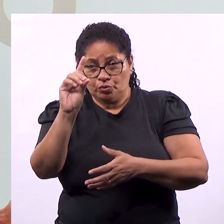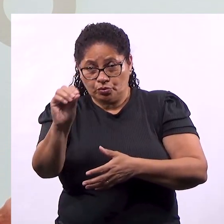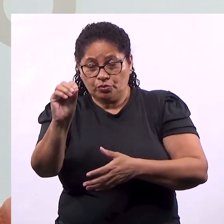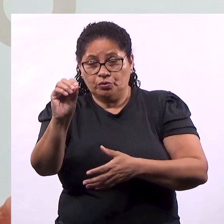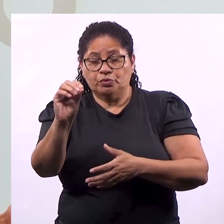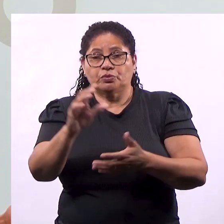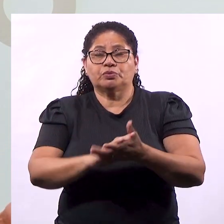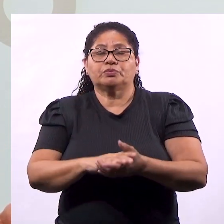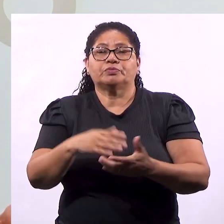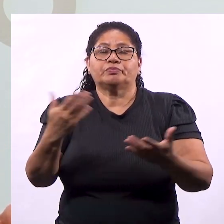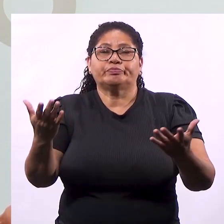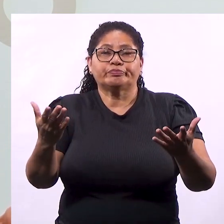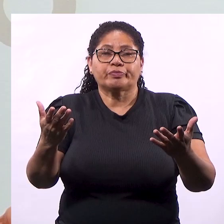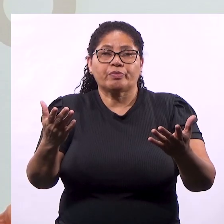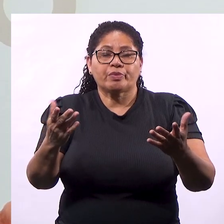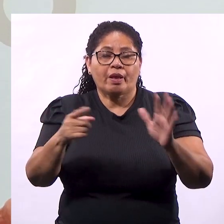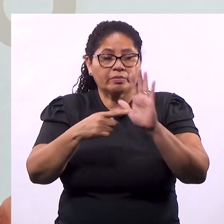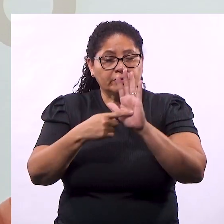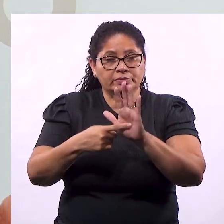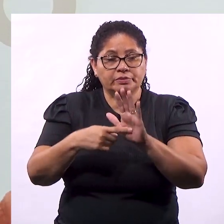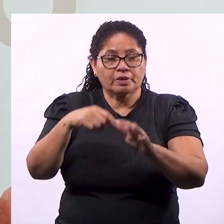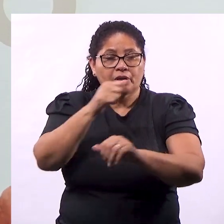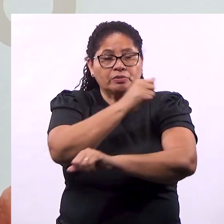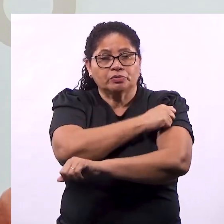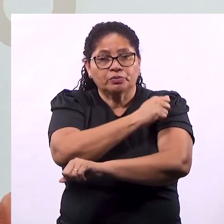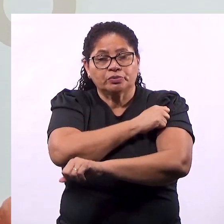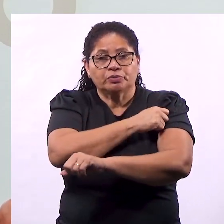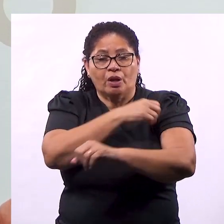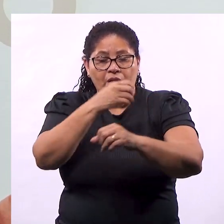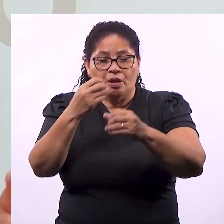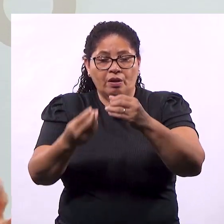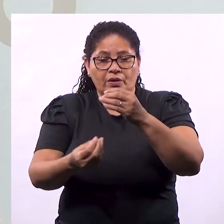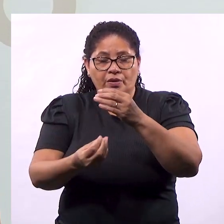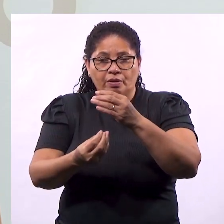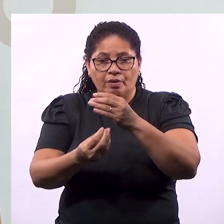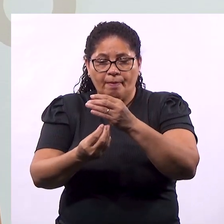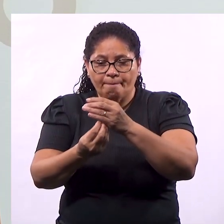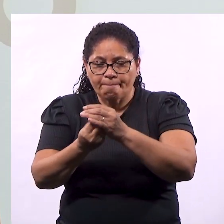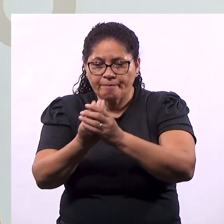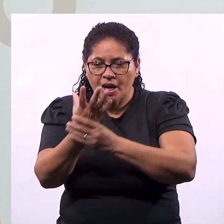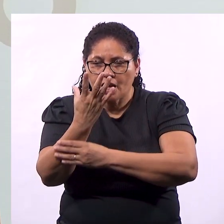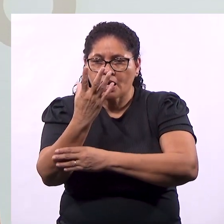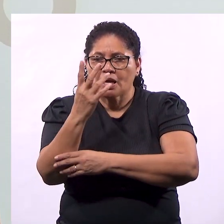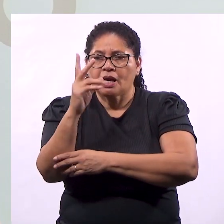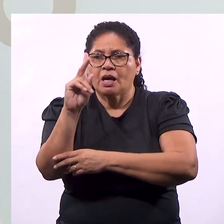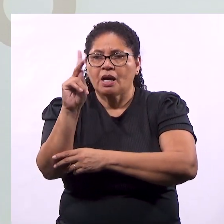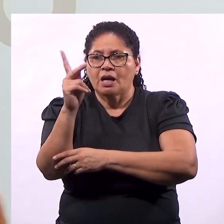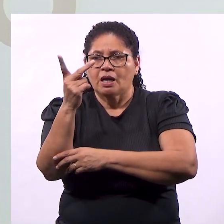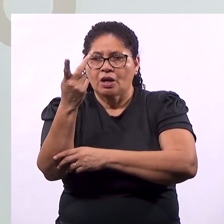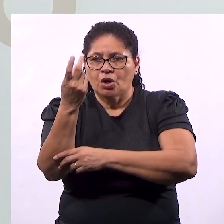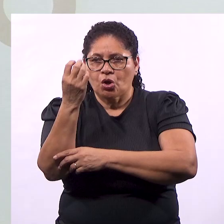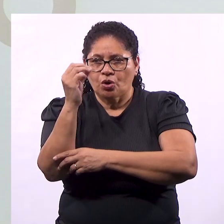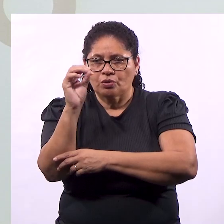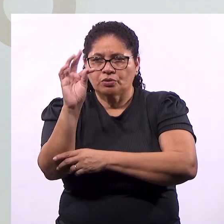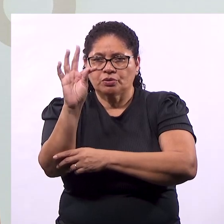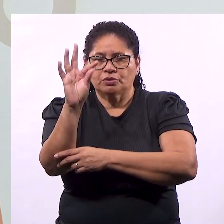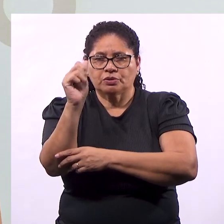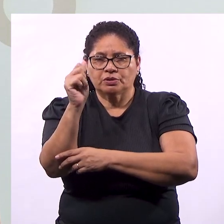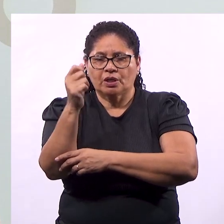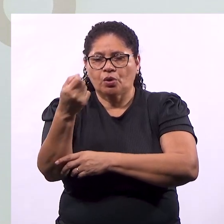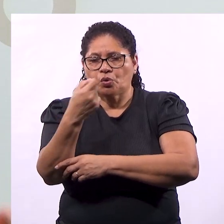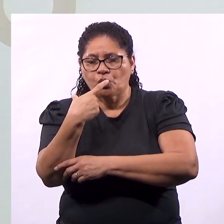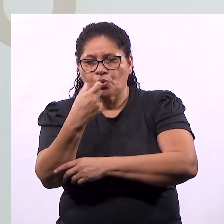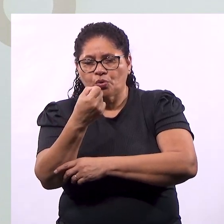dessa representações desses alunos e aí você planta é essas hortaliças ou esses